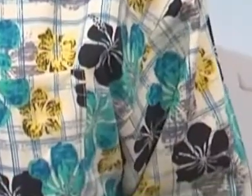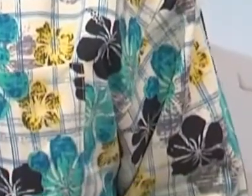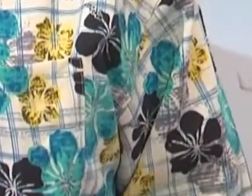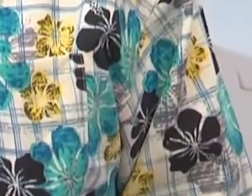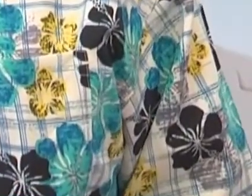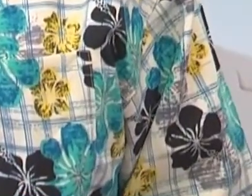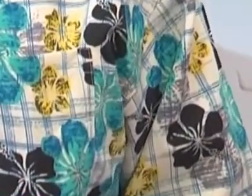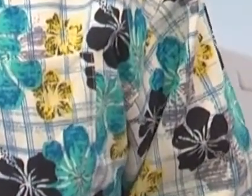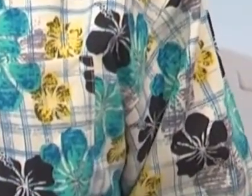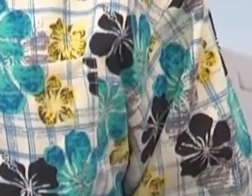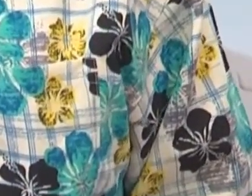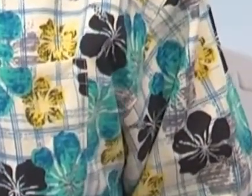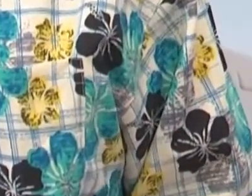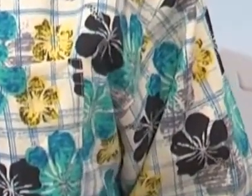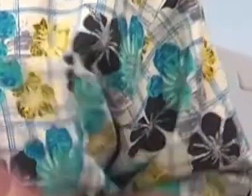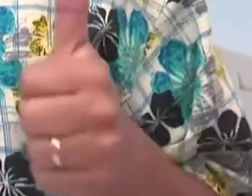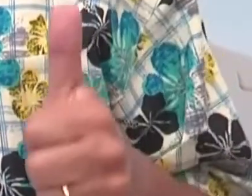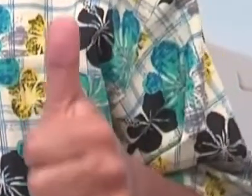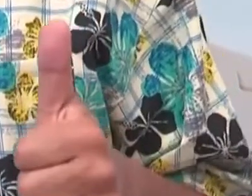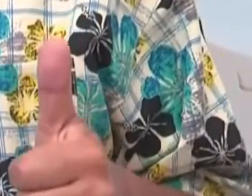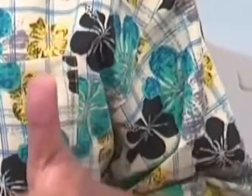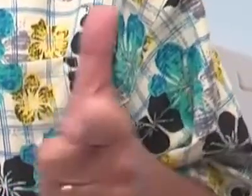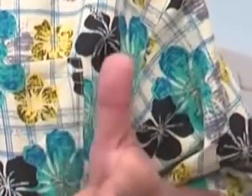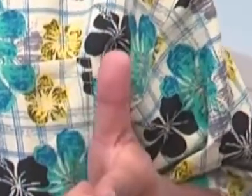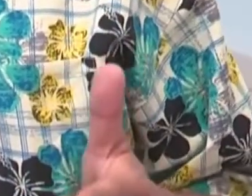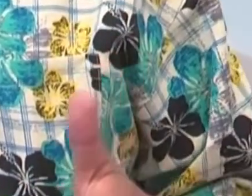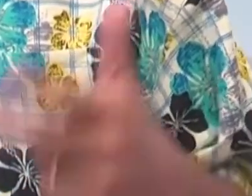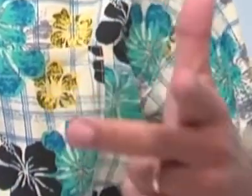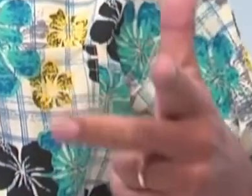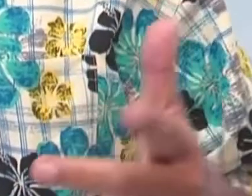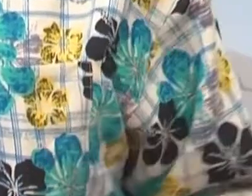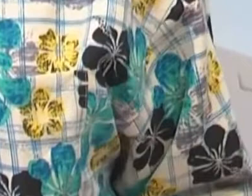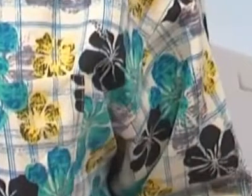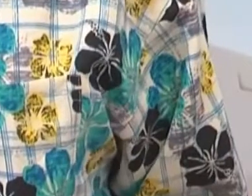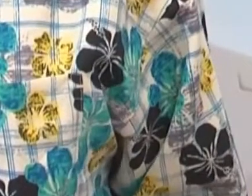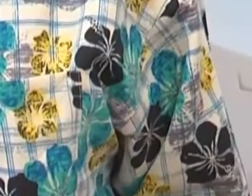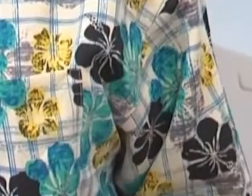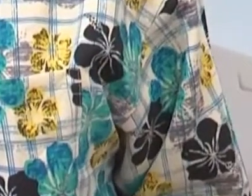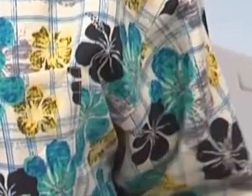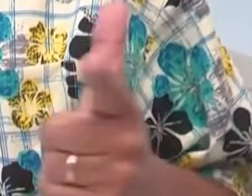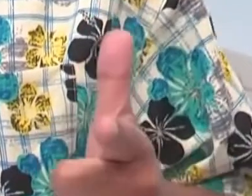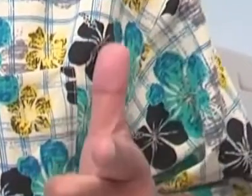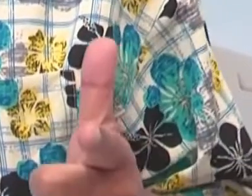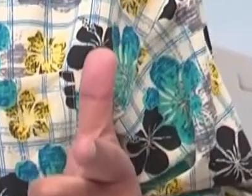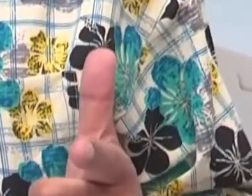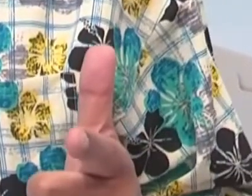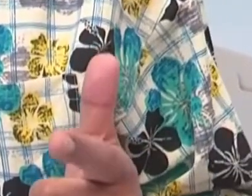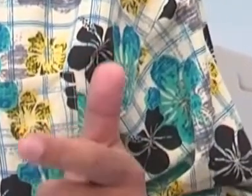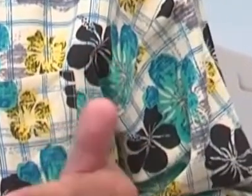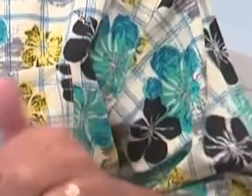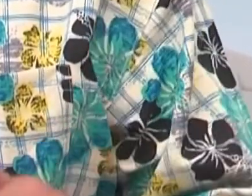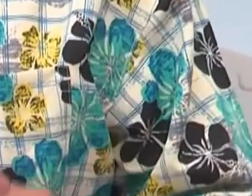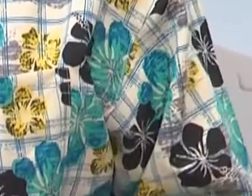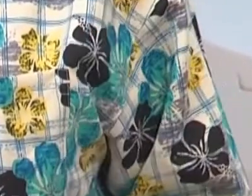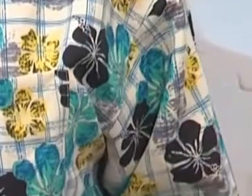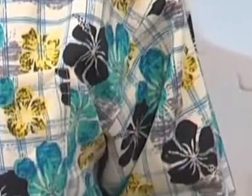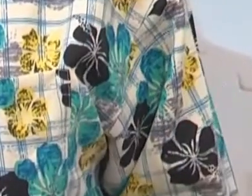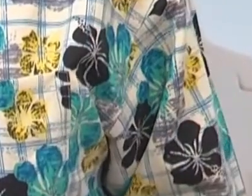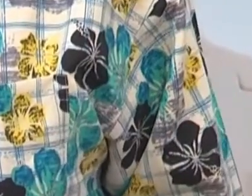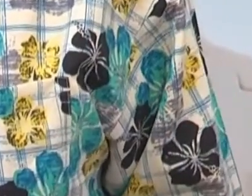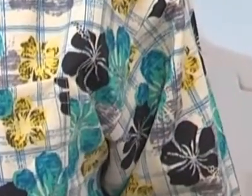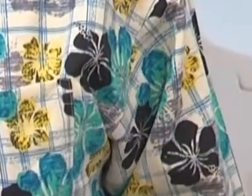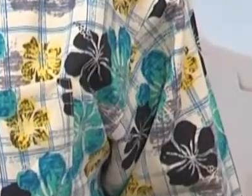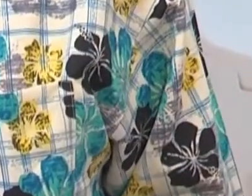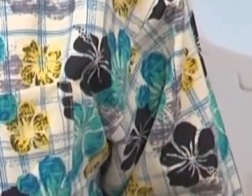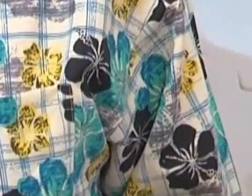pedir duas coisas primeiro e o seu like gostei segundo compartilha esse vídeo peça seus amigos para